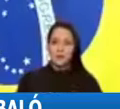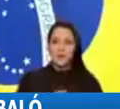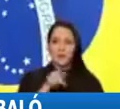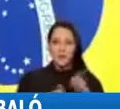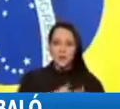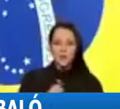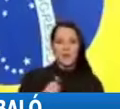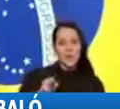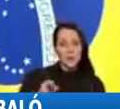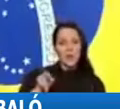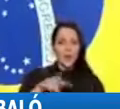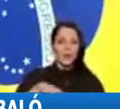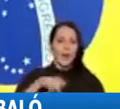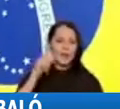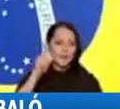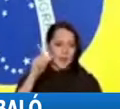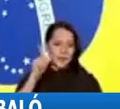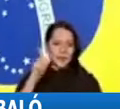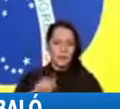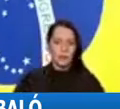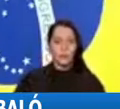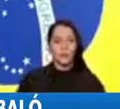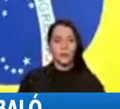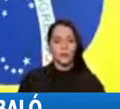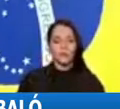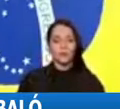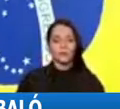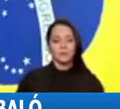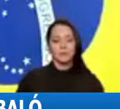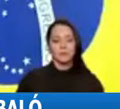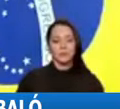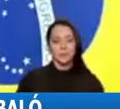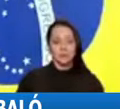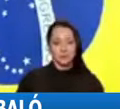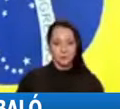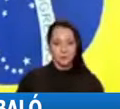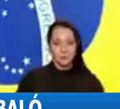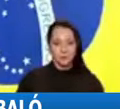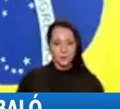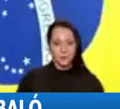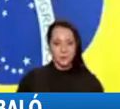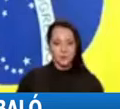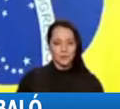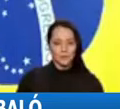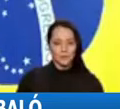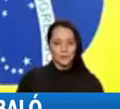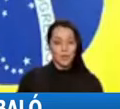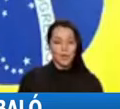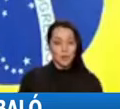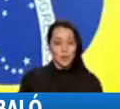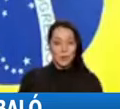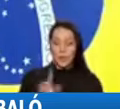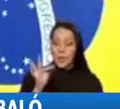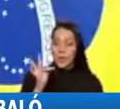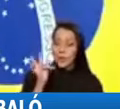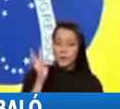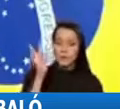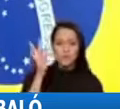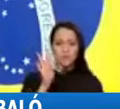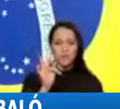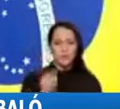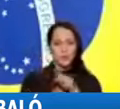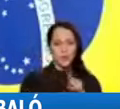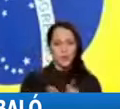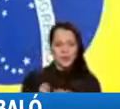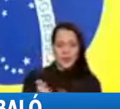normal da guiné-bissau E também o futuro do coração entre a guiné-bissau Brasil